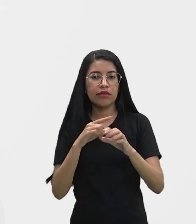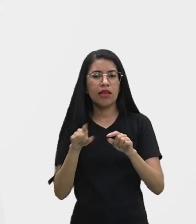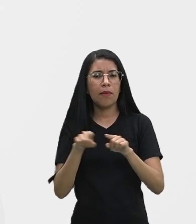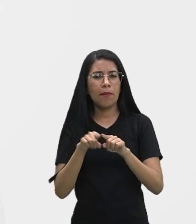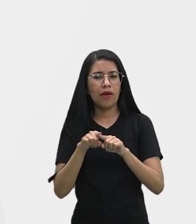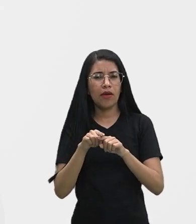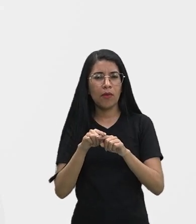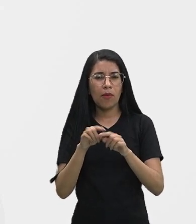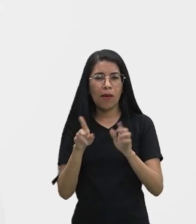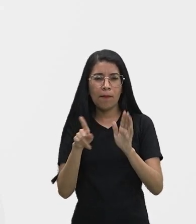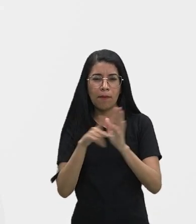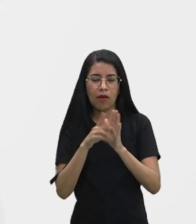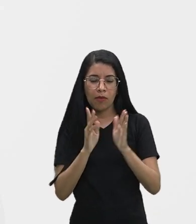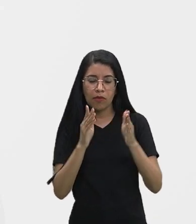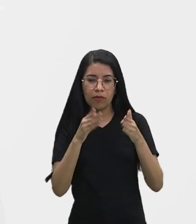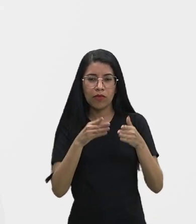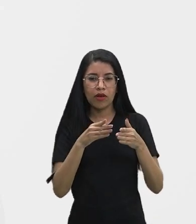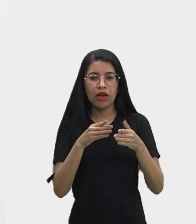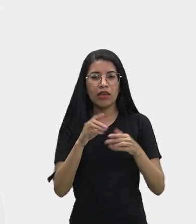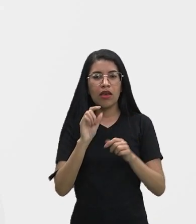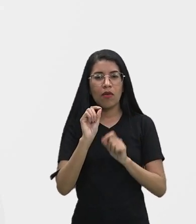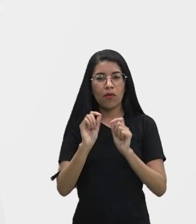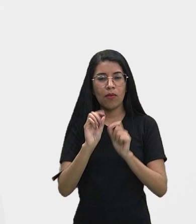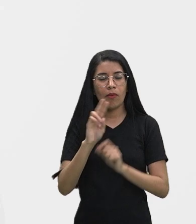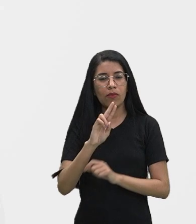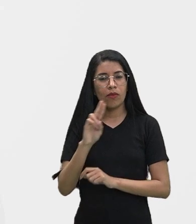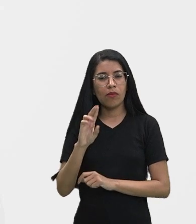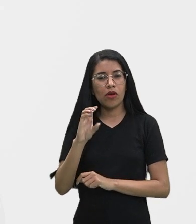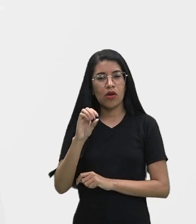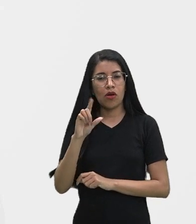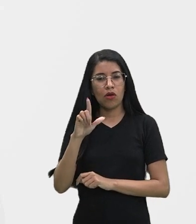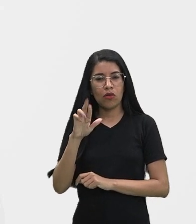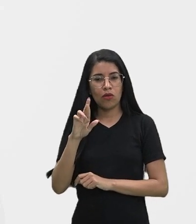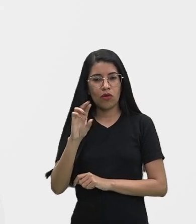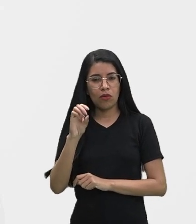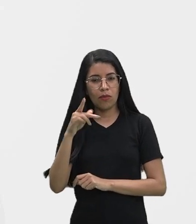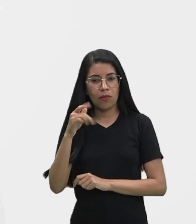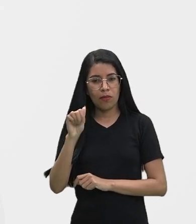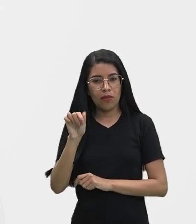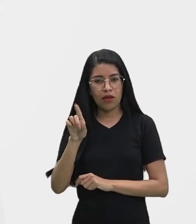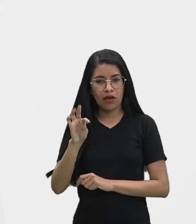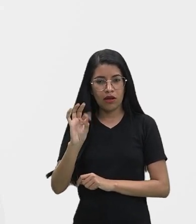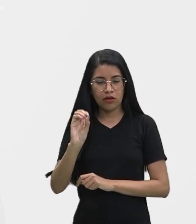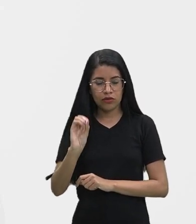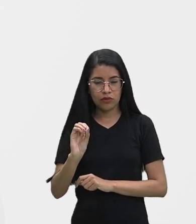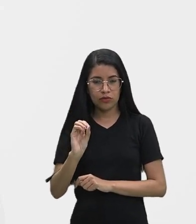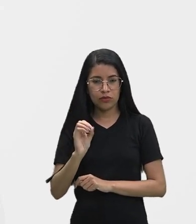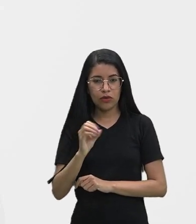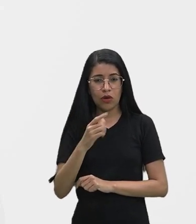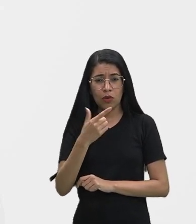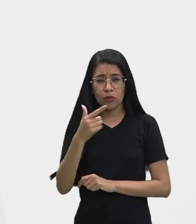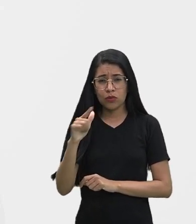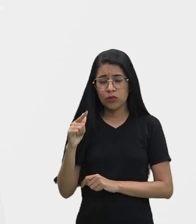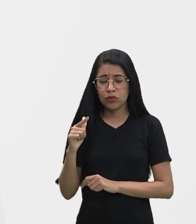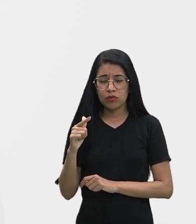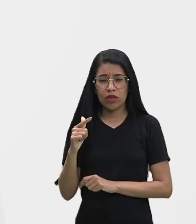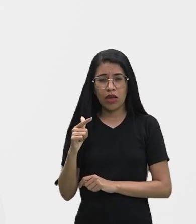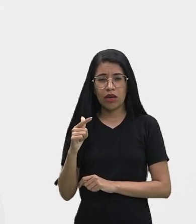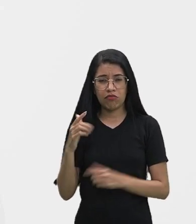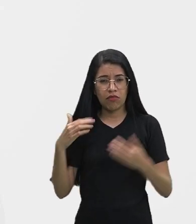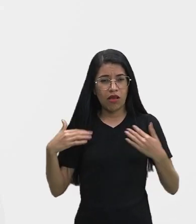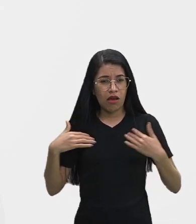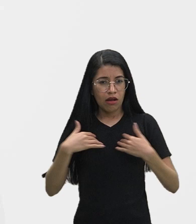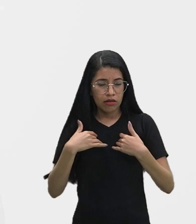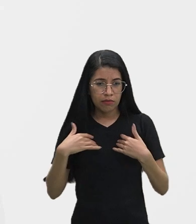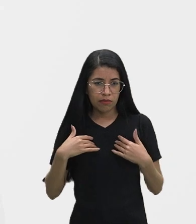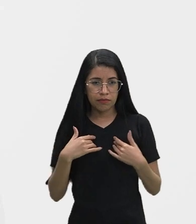organela que só tem na célula vegetal, chamada de cloroplasto, tá? Não tem na célula, a gente não tem cloroplasto